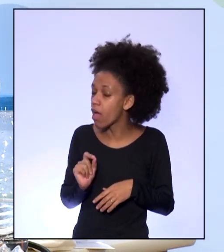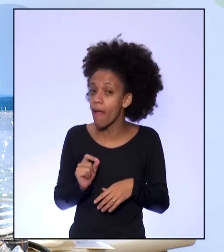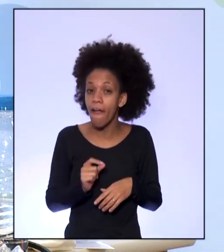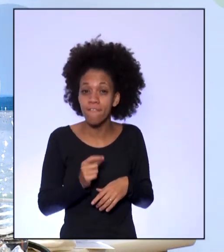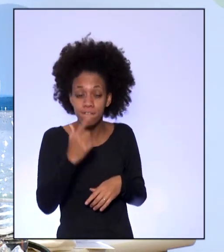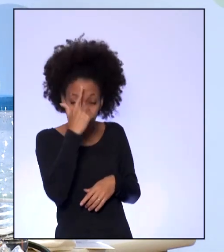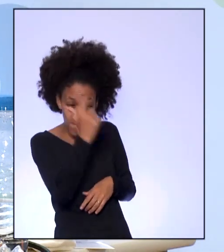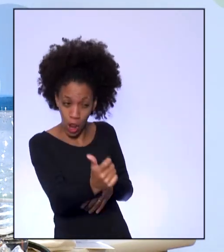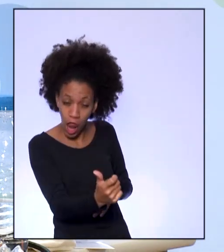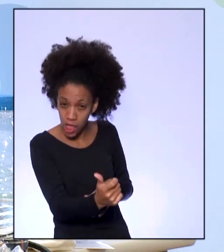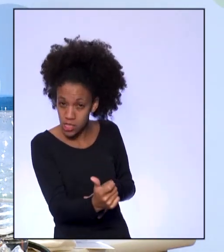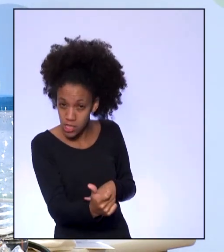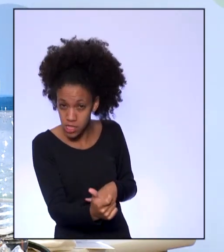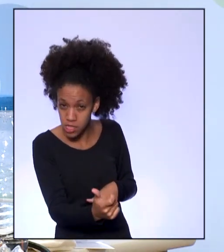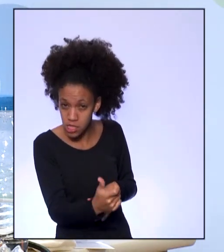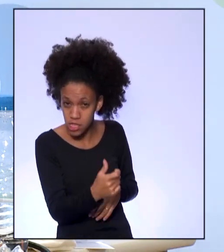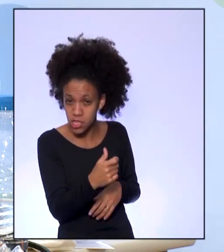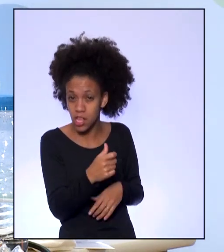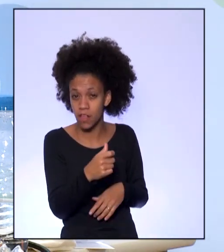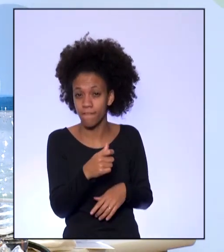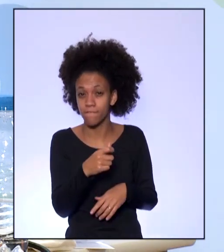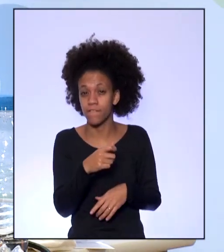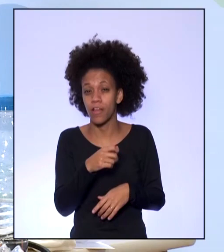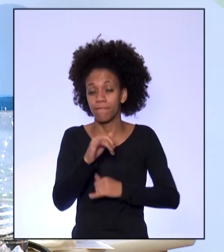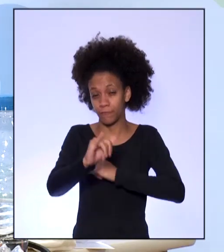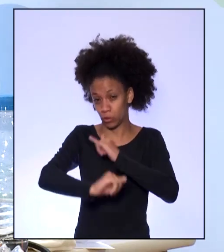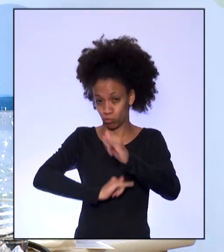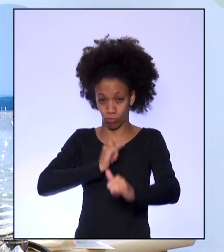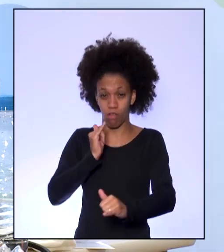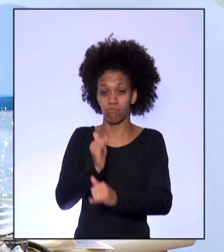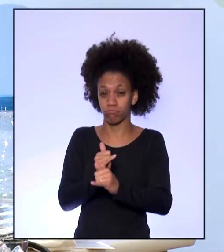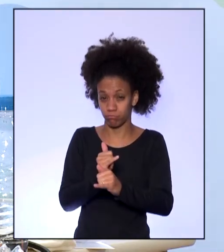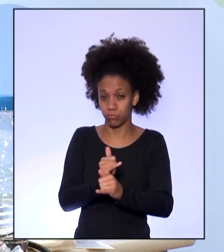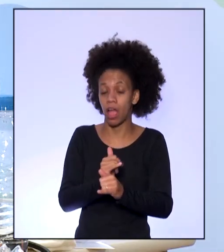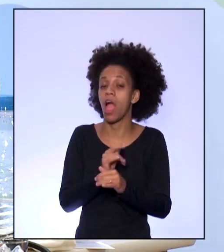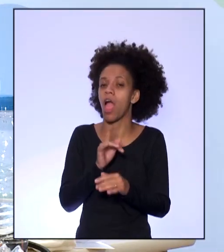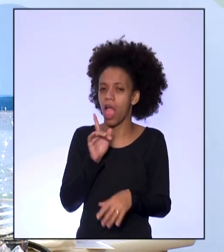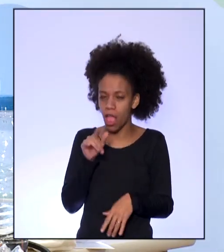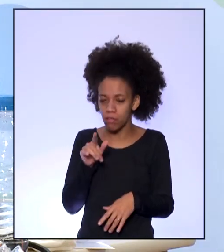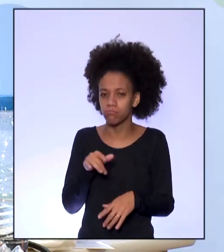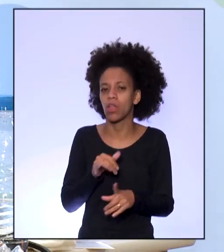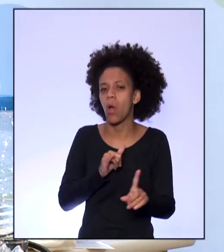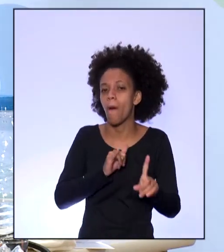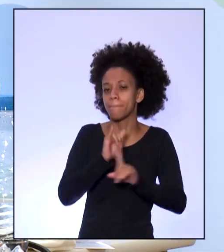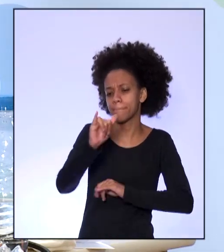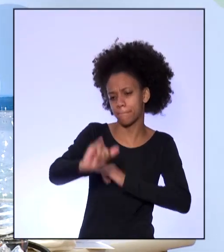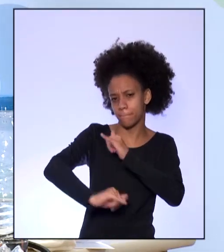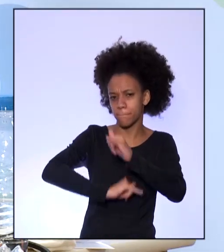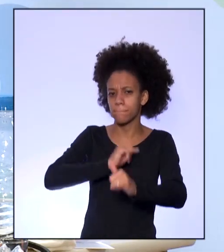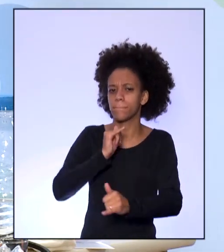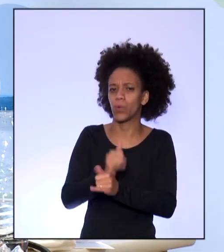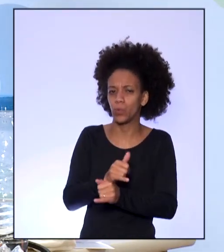Violência virtual, Violência o virtual. cyberbullying Violência que a virtual. gente fala. Sim, gente, olha.